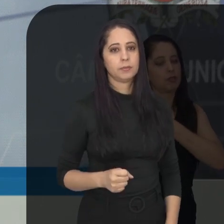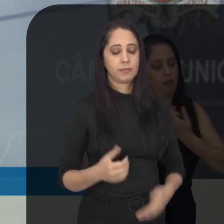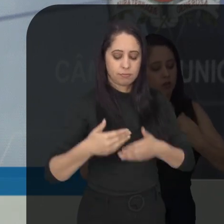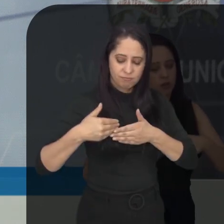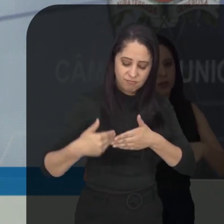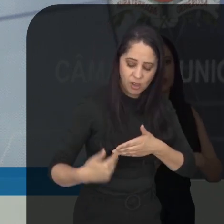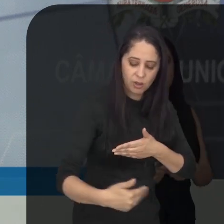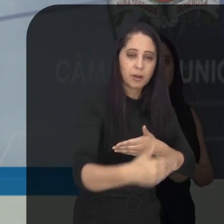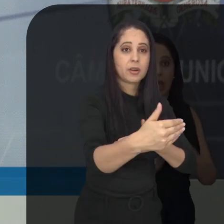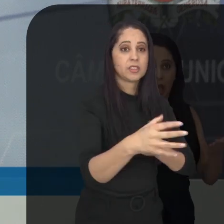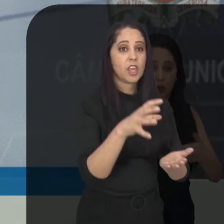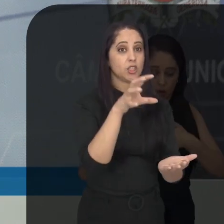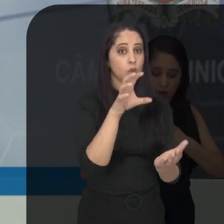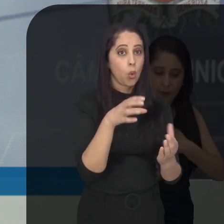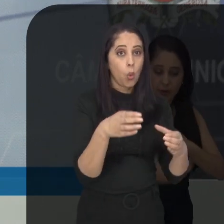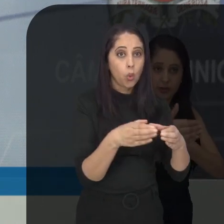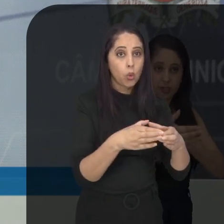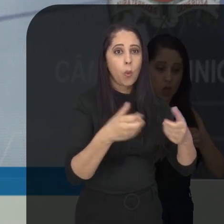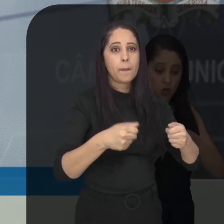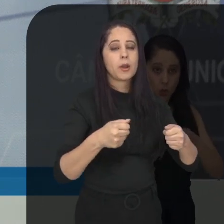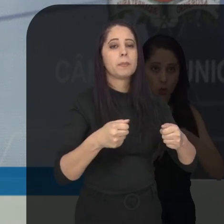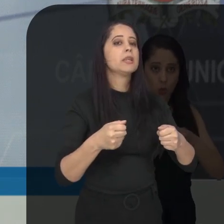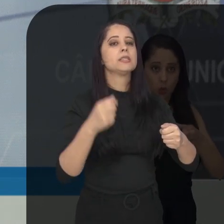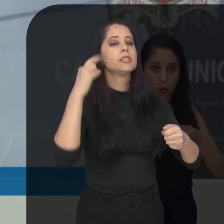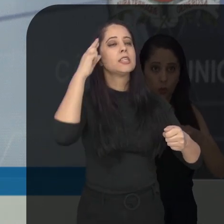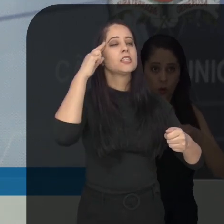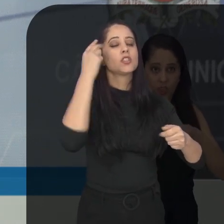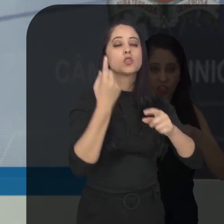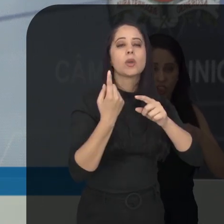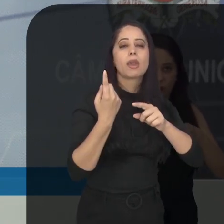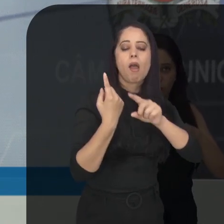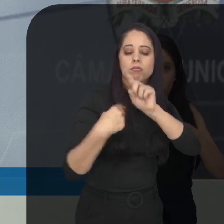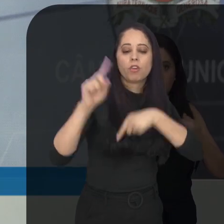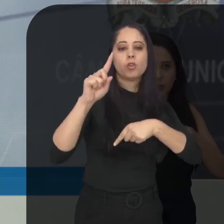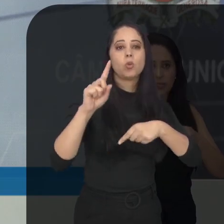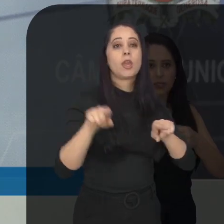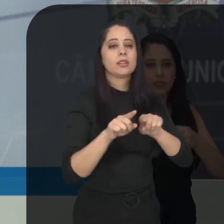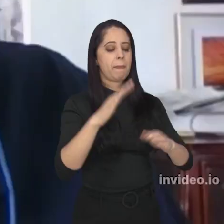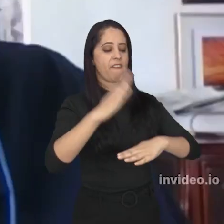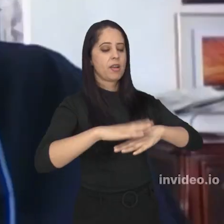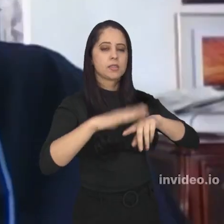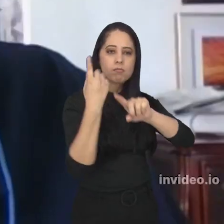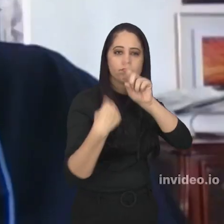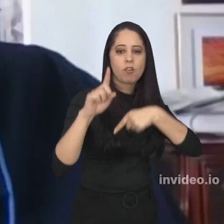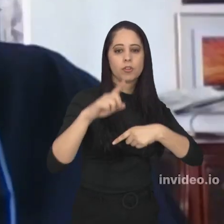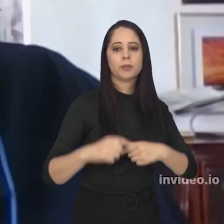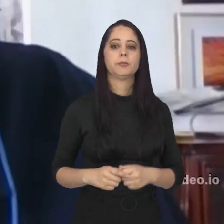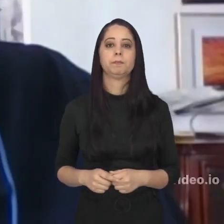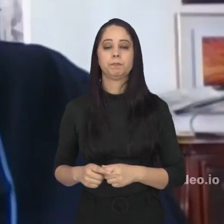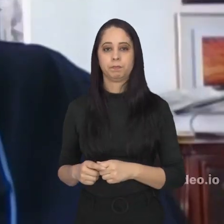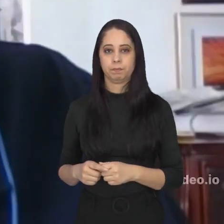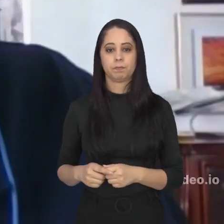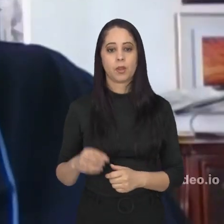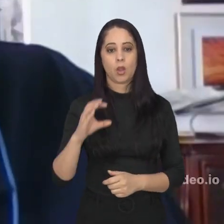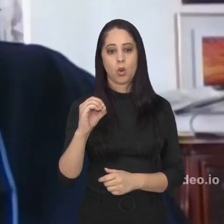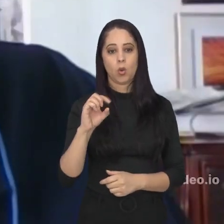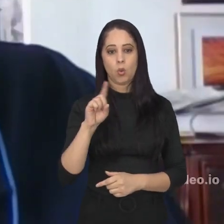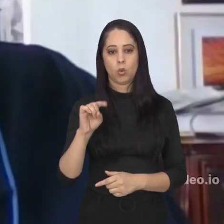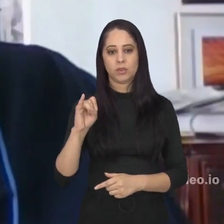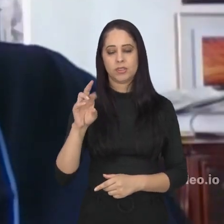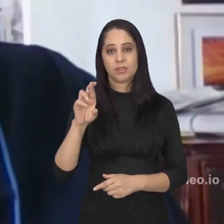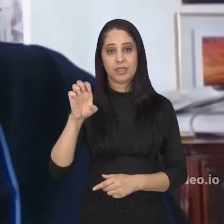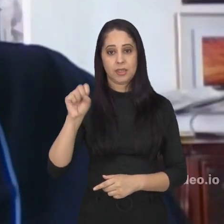A homenagem foi recebida pela presidente executiva do Invoz, Neide Pereira Pinto. Ela ressaltou a